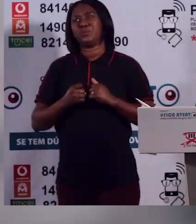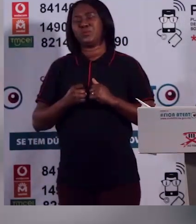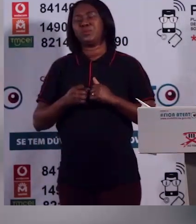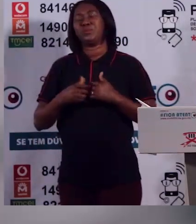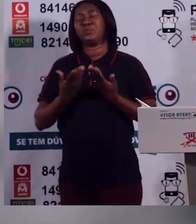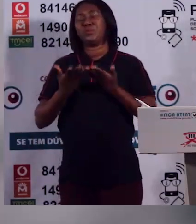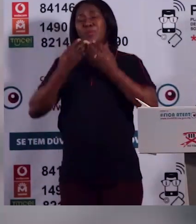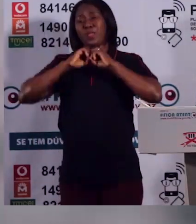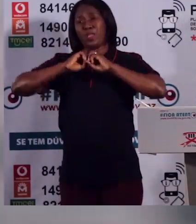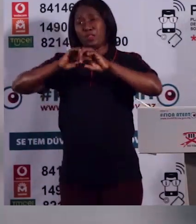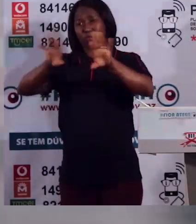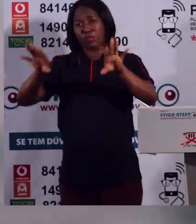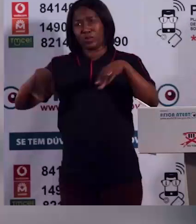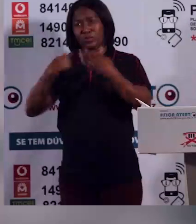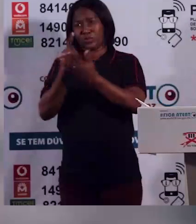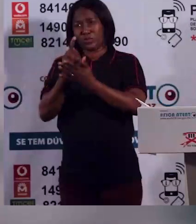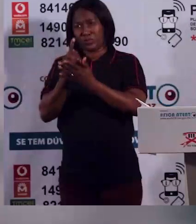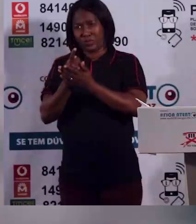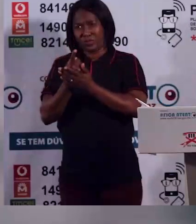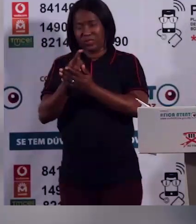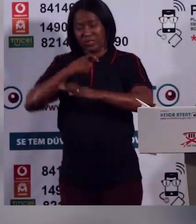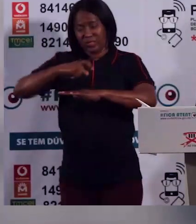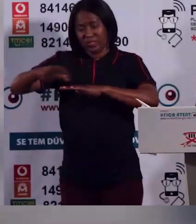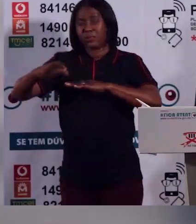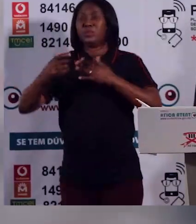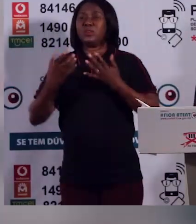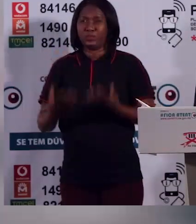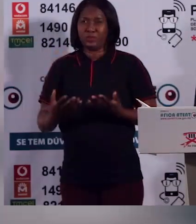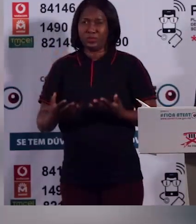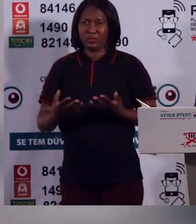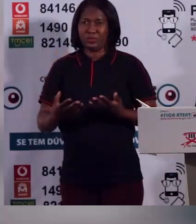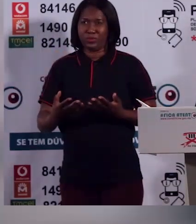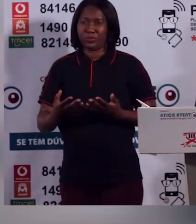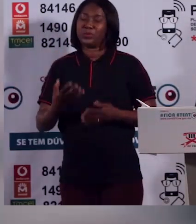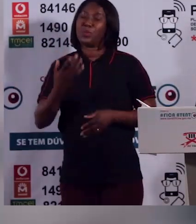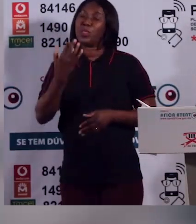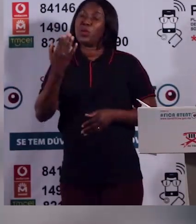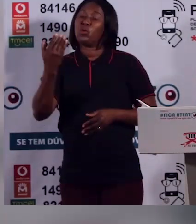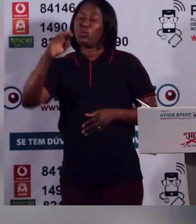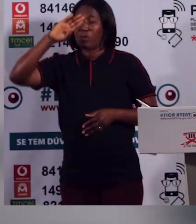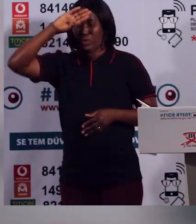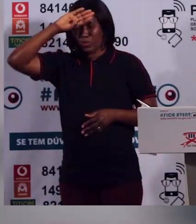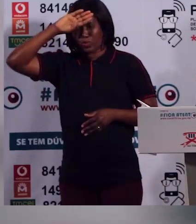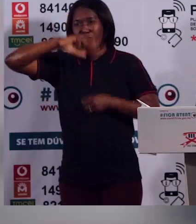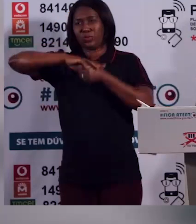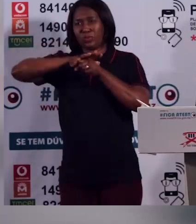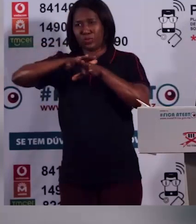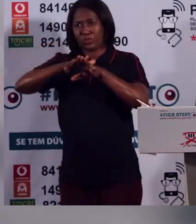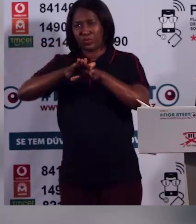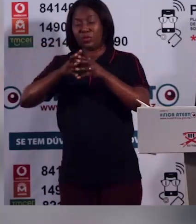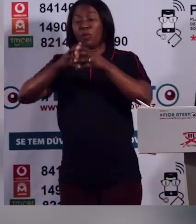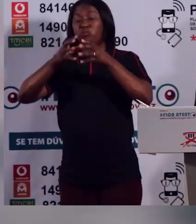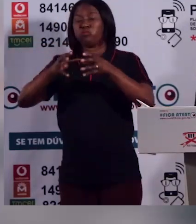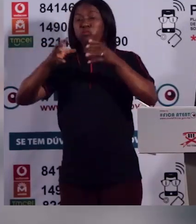Então, as mensagens-chave da análise epidemiológica desta semana. O número de casos de Covid-19 a nível global continua a